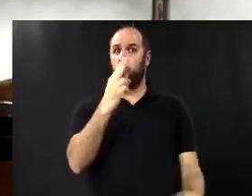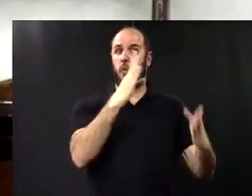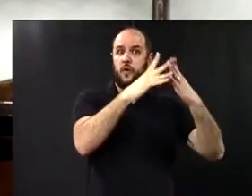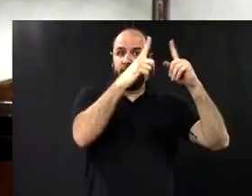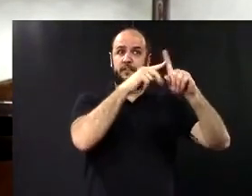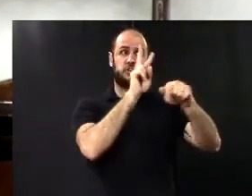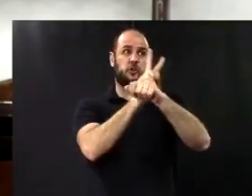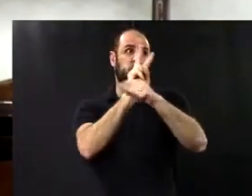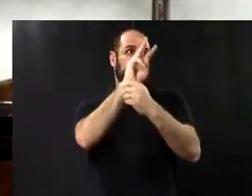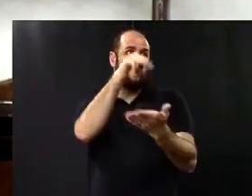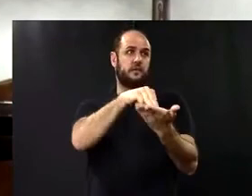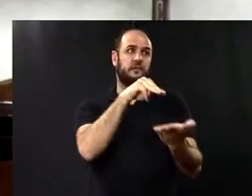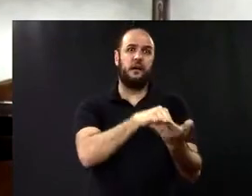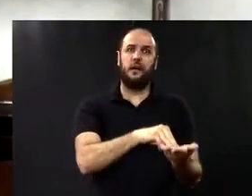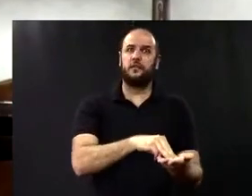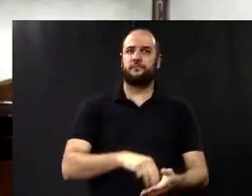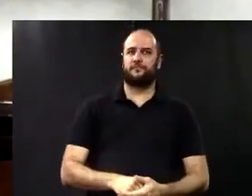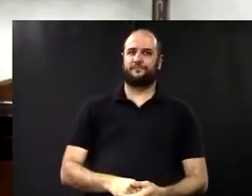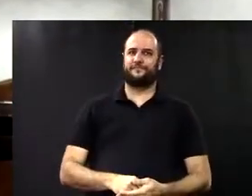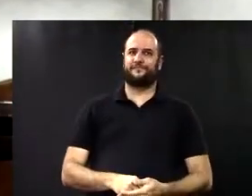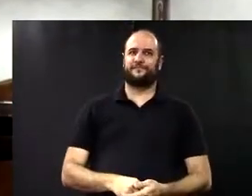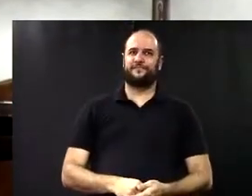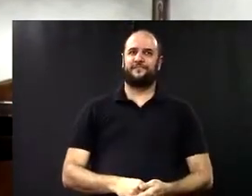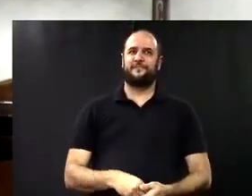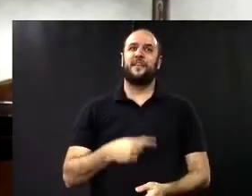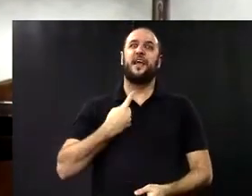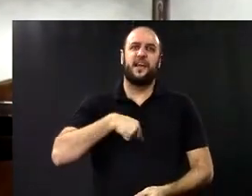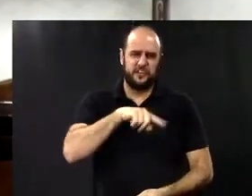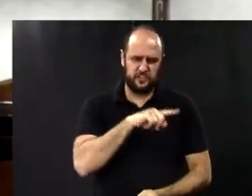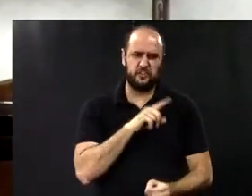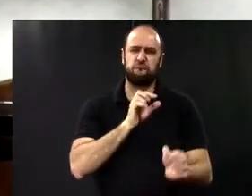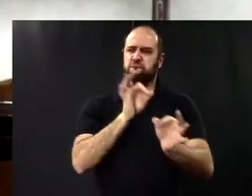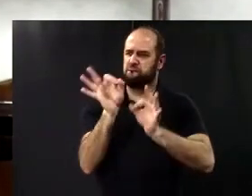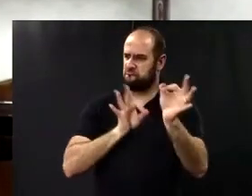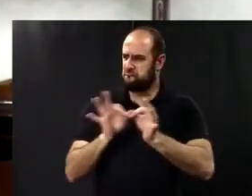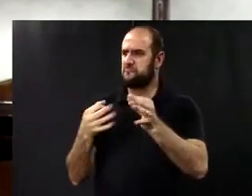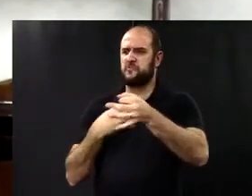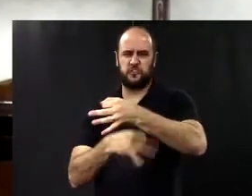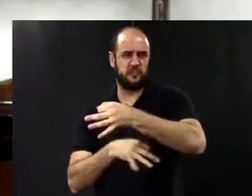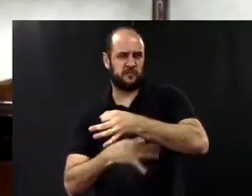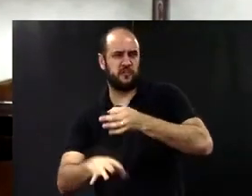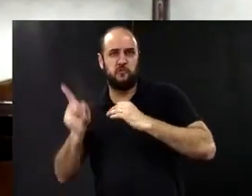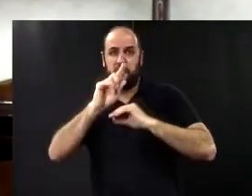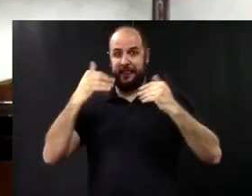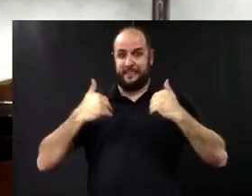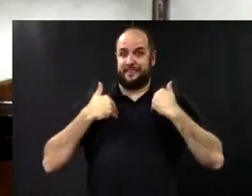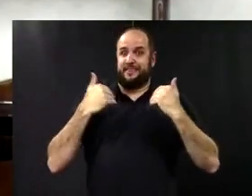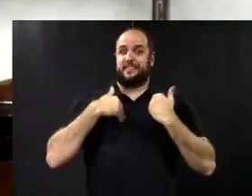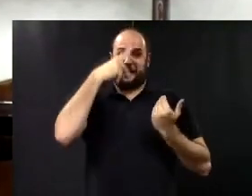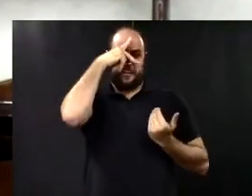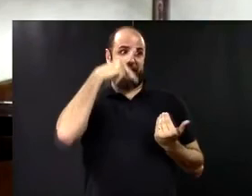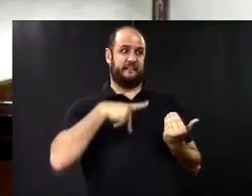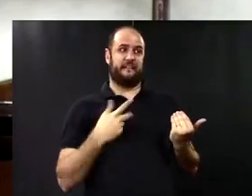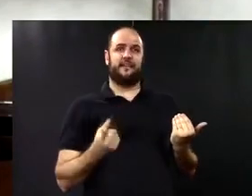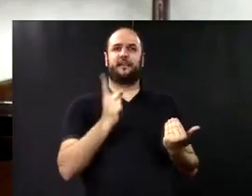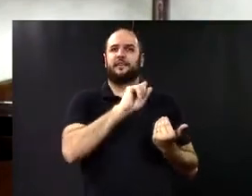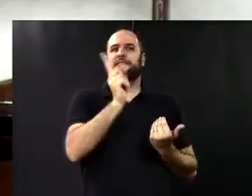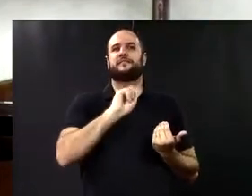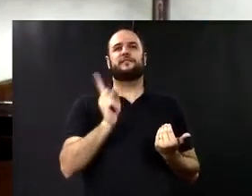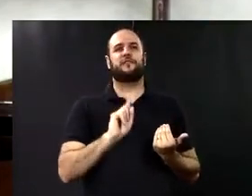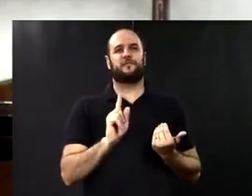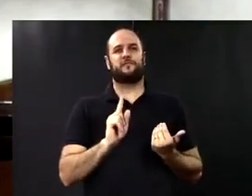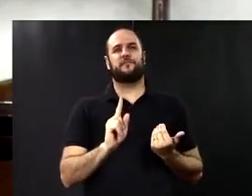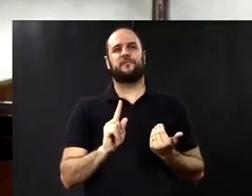os nossos filhos. Nós disciplinamos não para a alegria nossa, pelo contrário, é